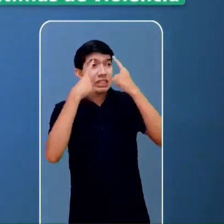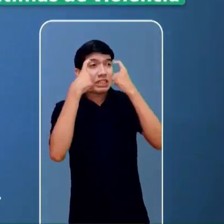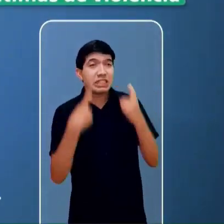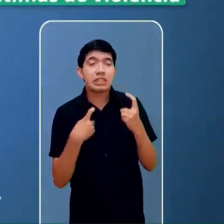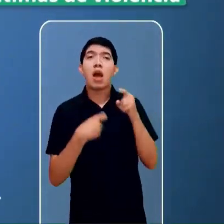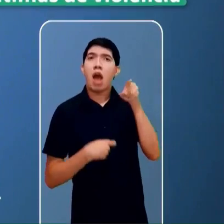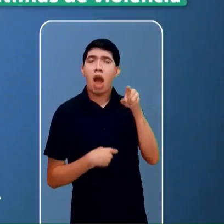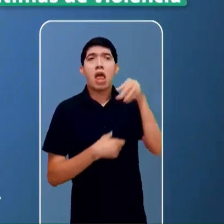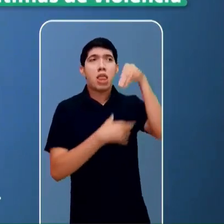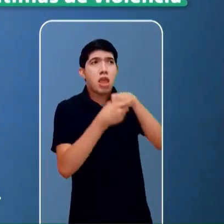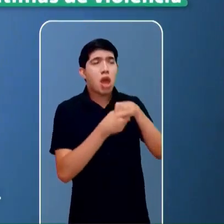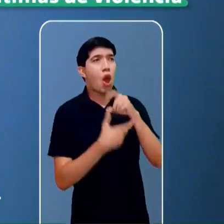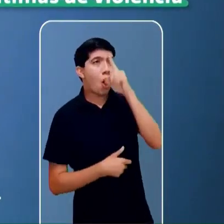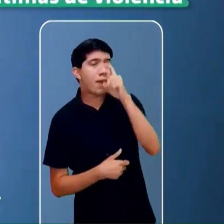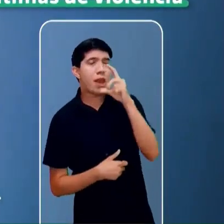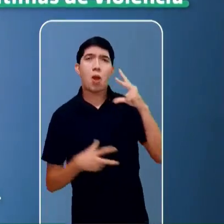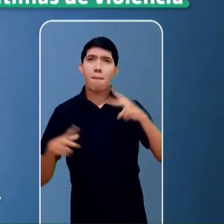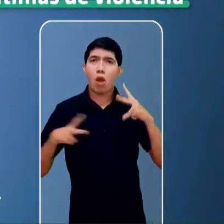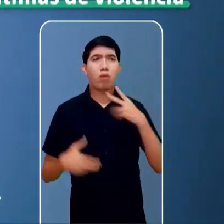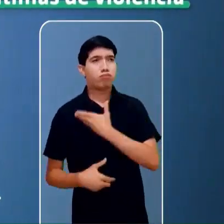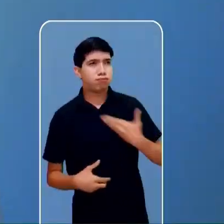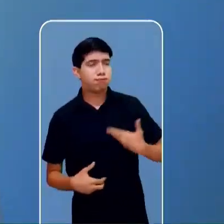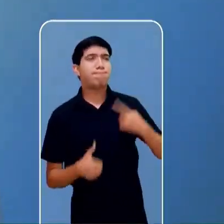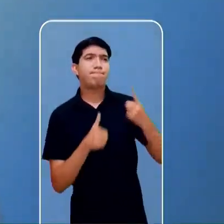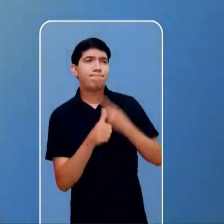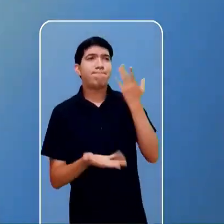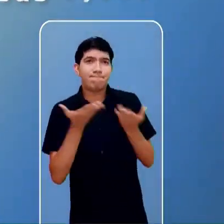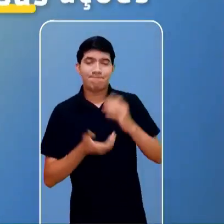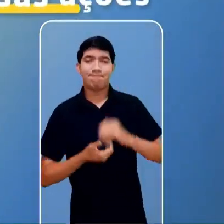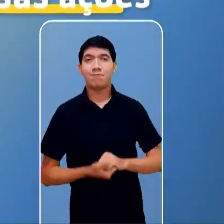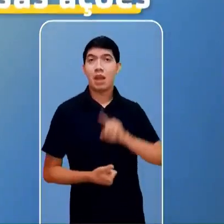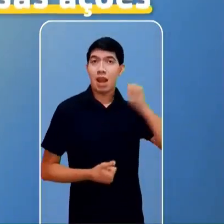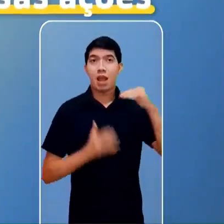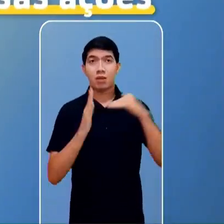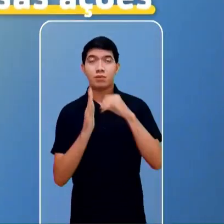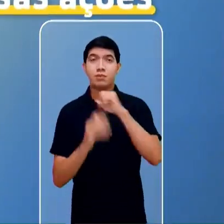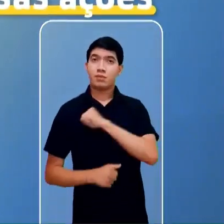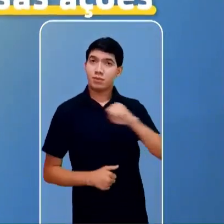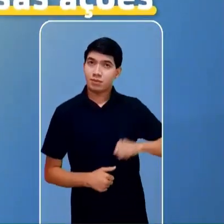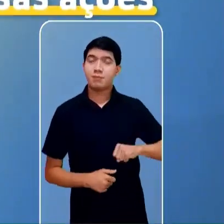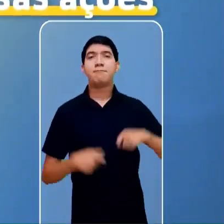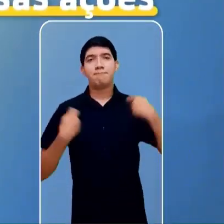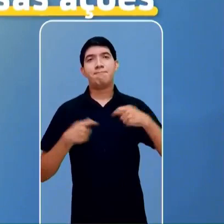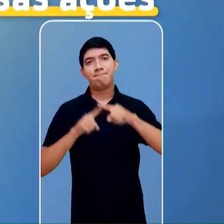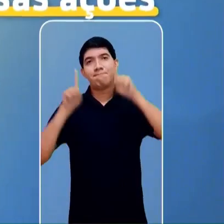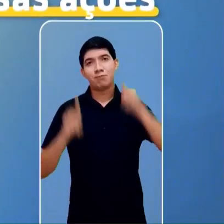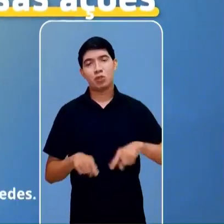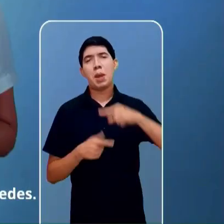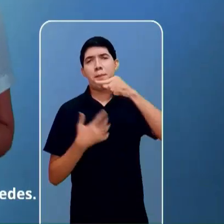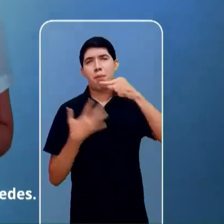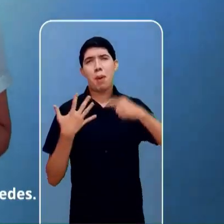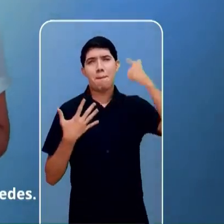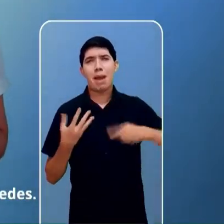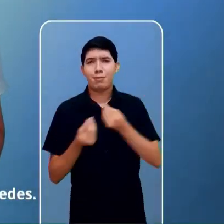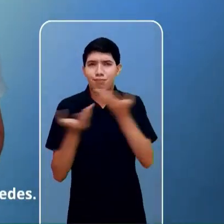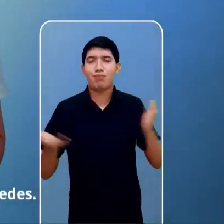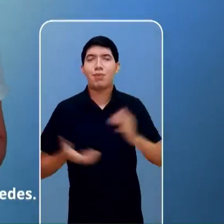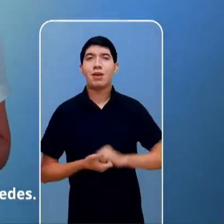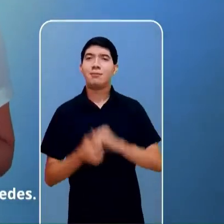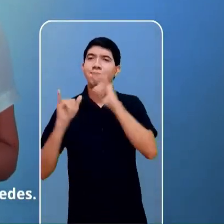de violência na rede de saúde pública e privada. No Senado, será possível ampliar ações como essas.